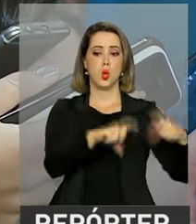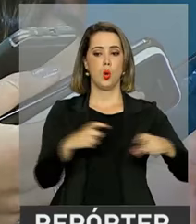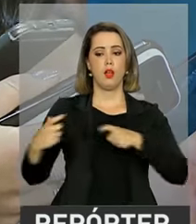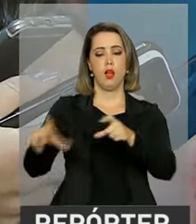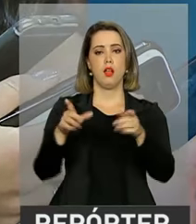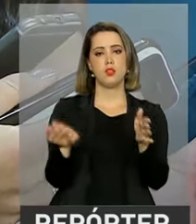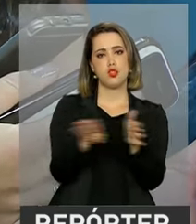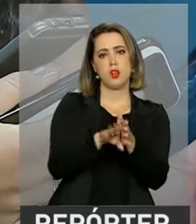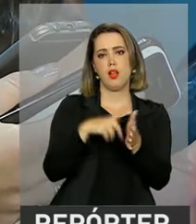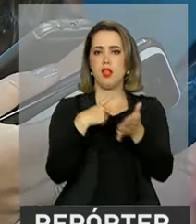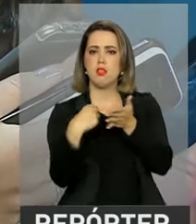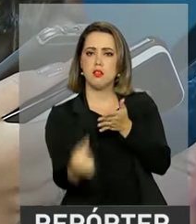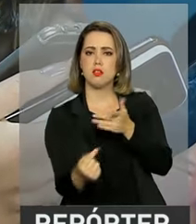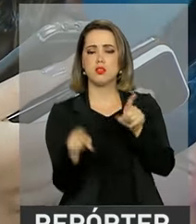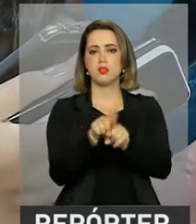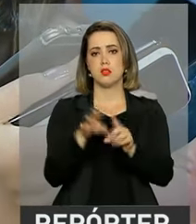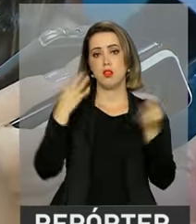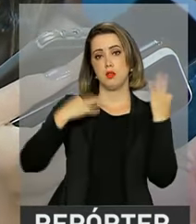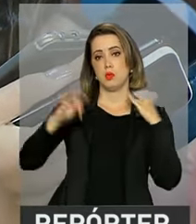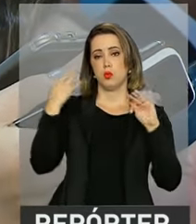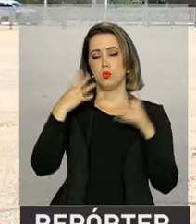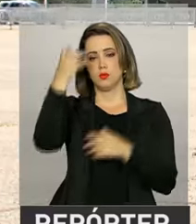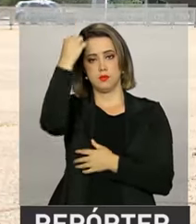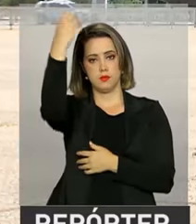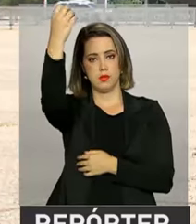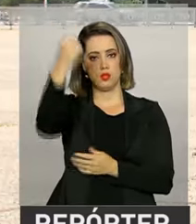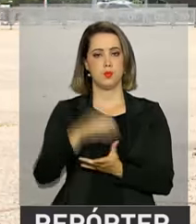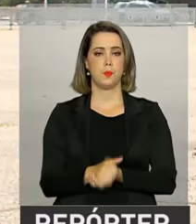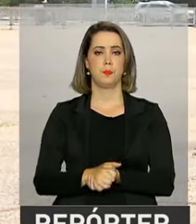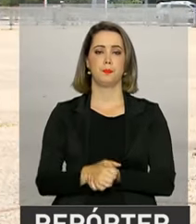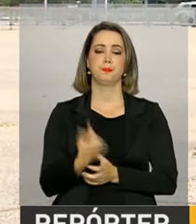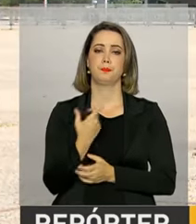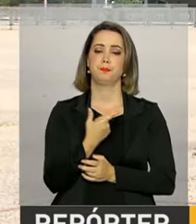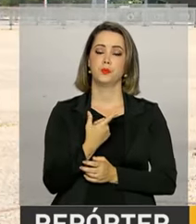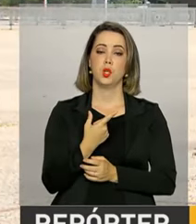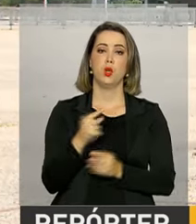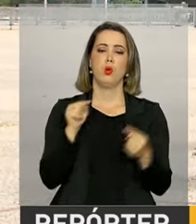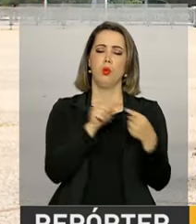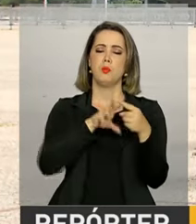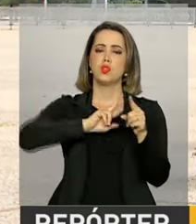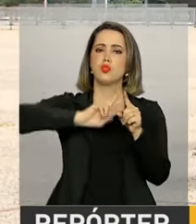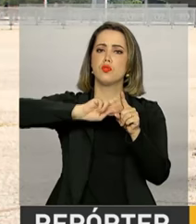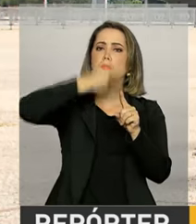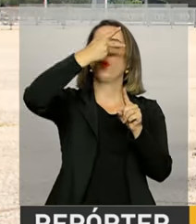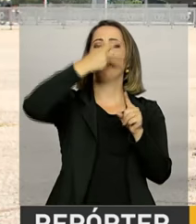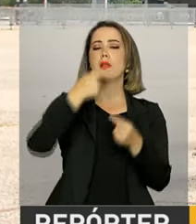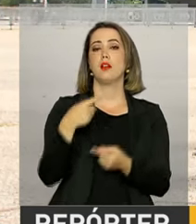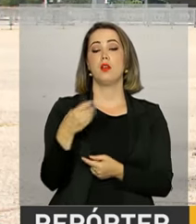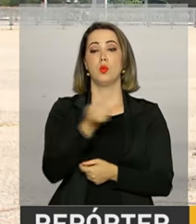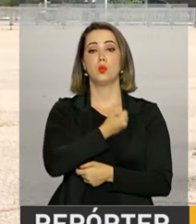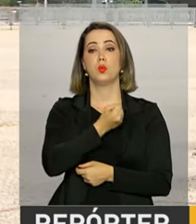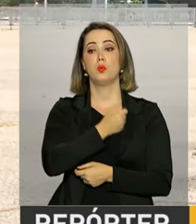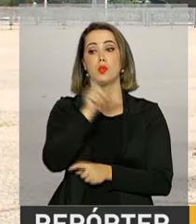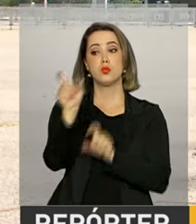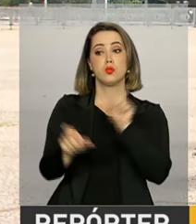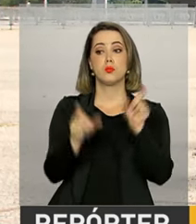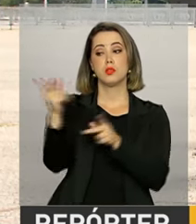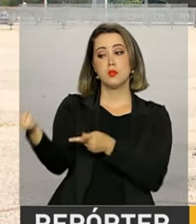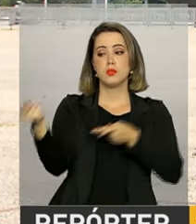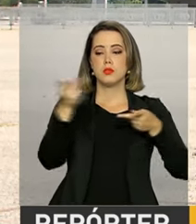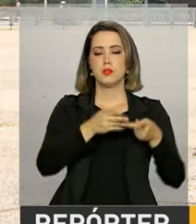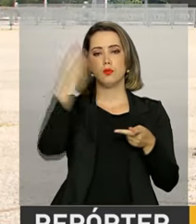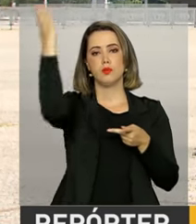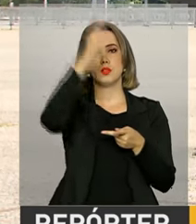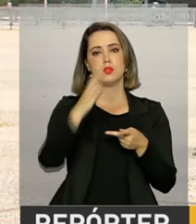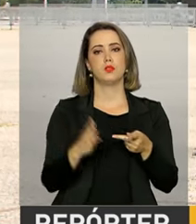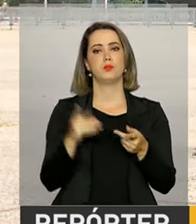destinos e consequentemente mais turistas viajando pelo brasil o objetivo é dobrar o número de turistas estrangeiros que vêm nos visitar